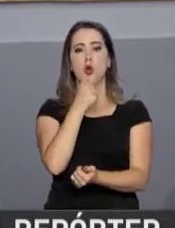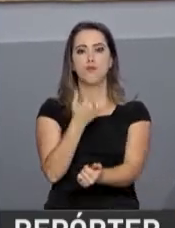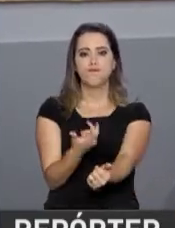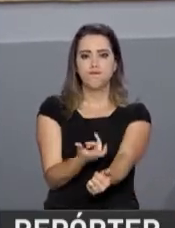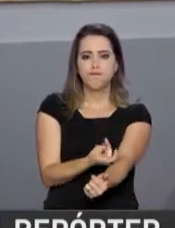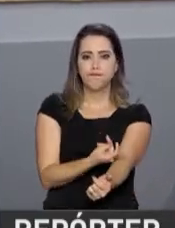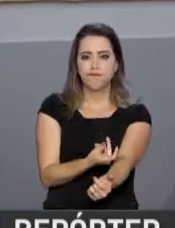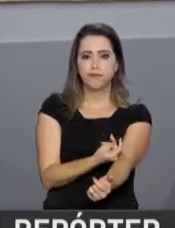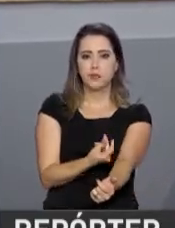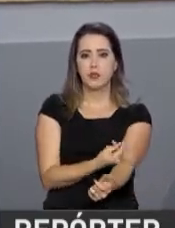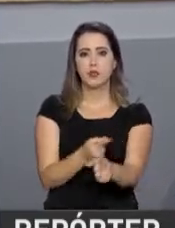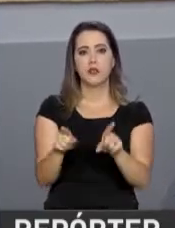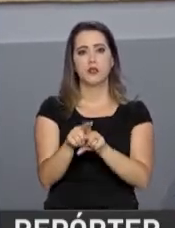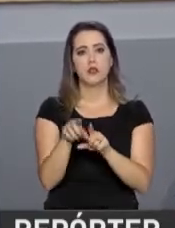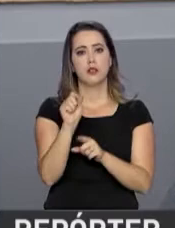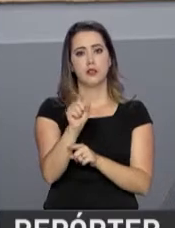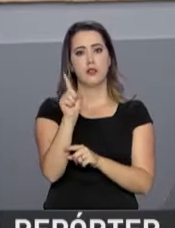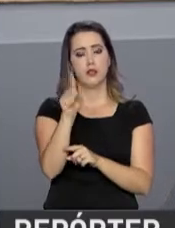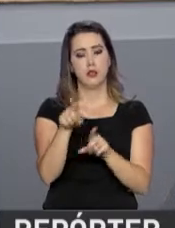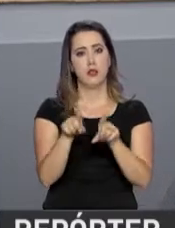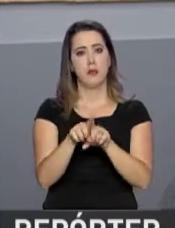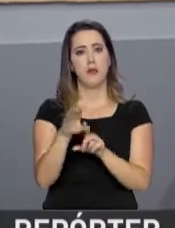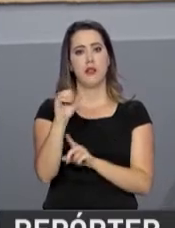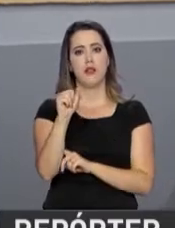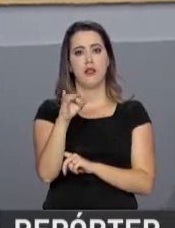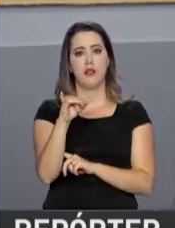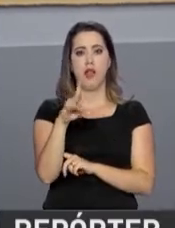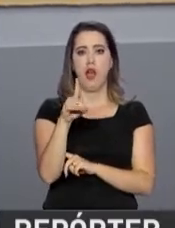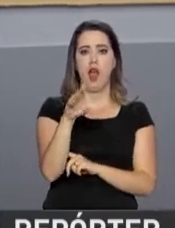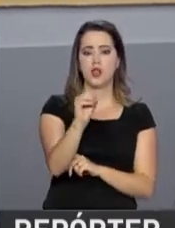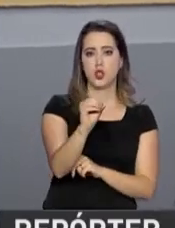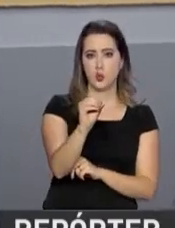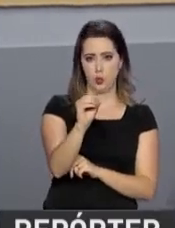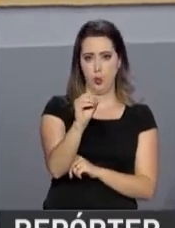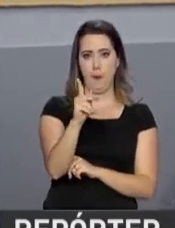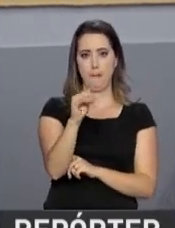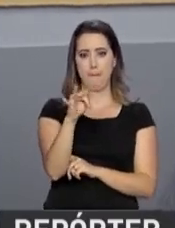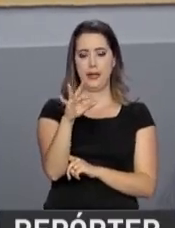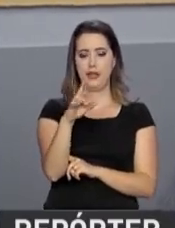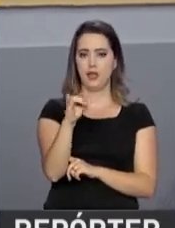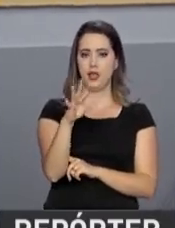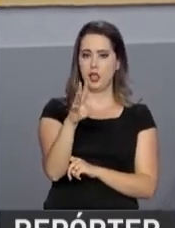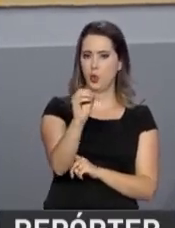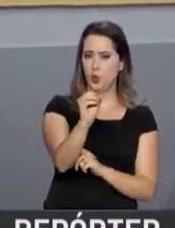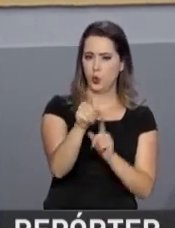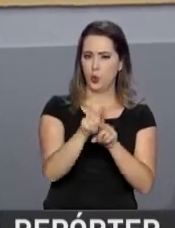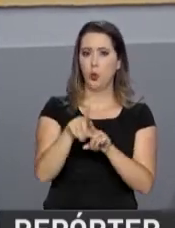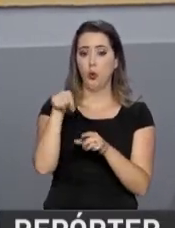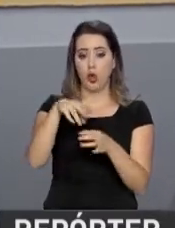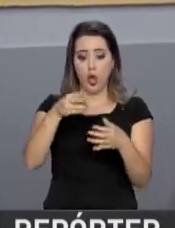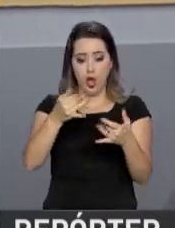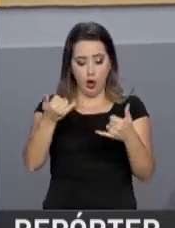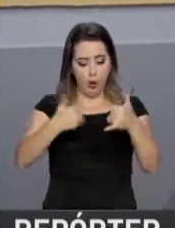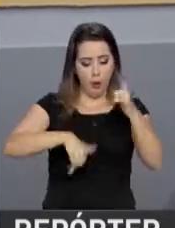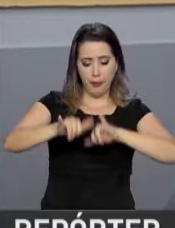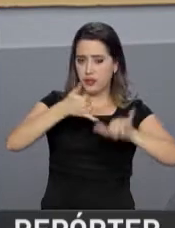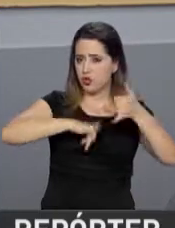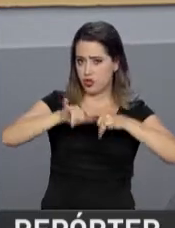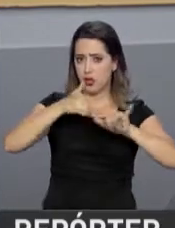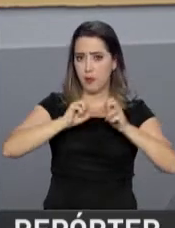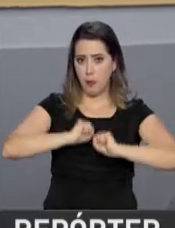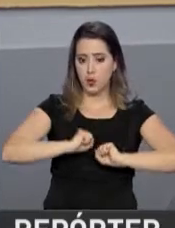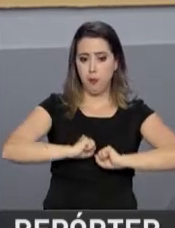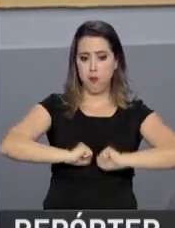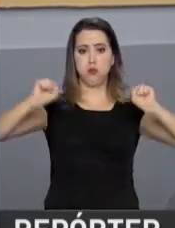pícrico sabe que é isso não é droga não é um composto altamente explosivo os produtos foram encontrados em uma carga que vem da china e